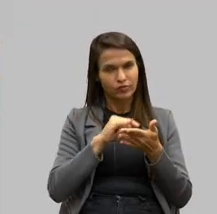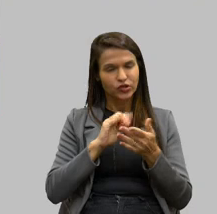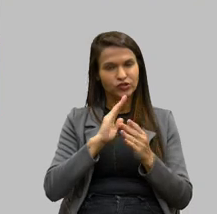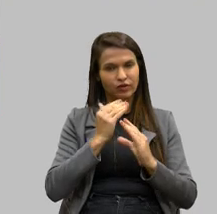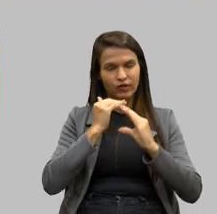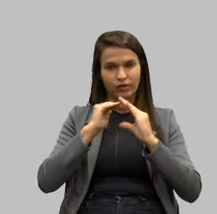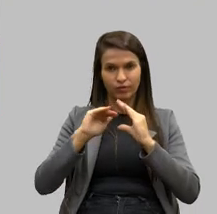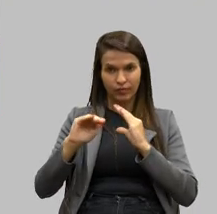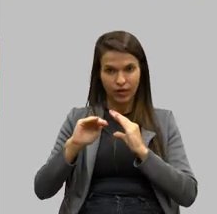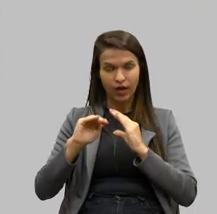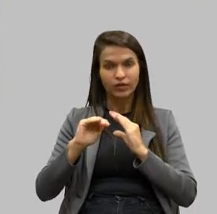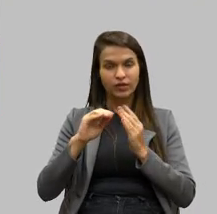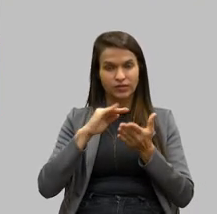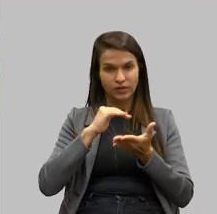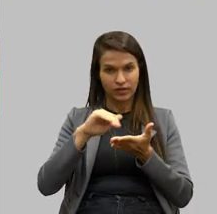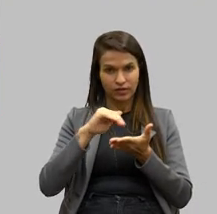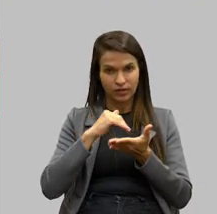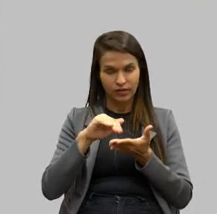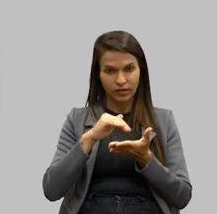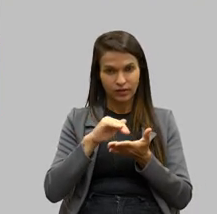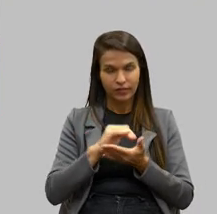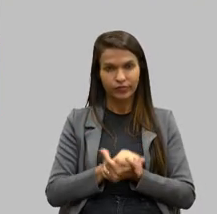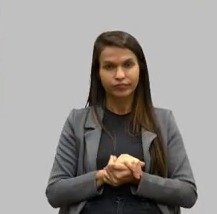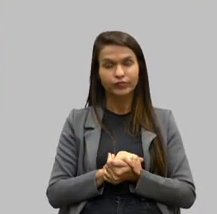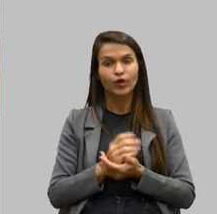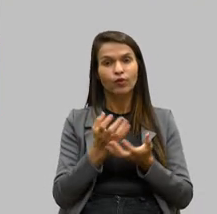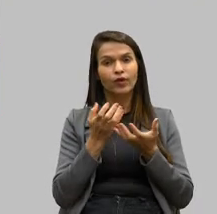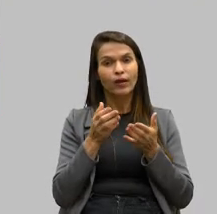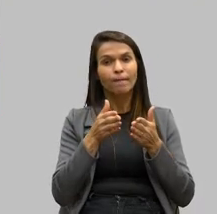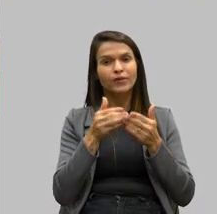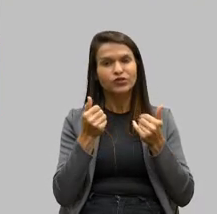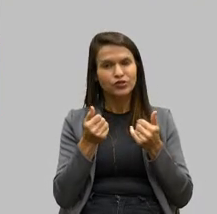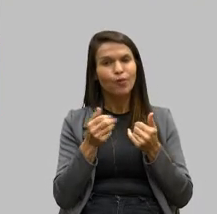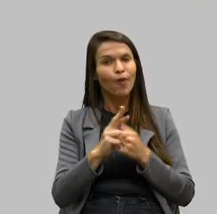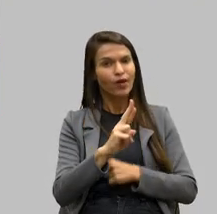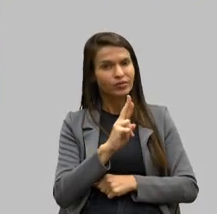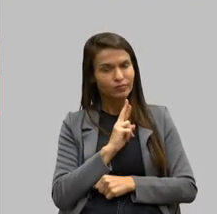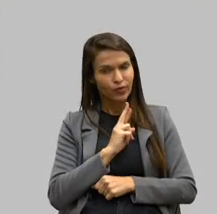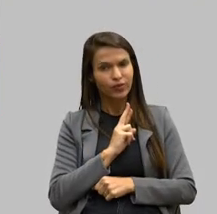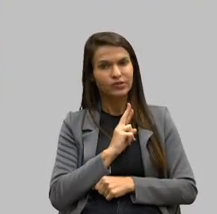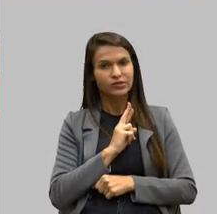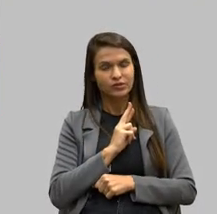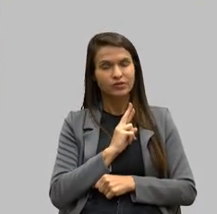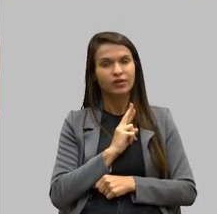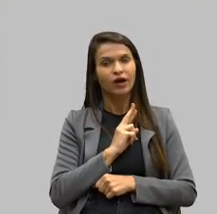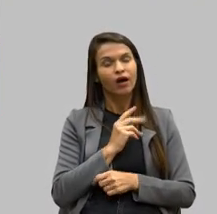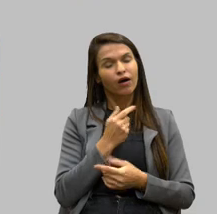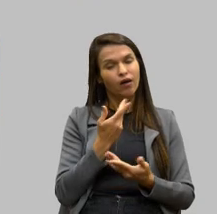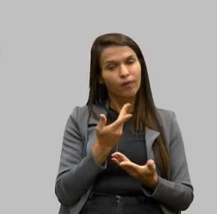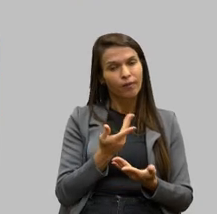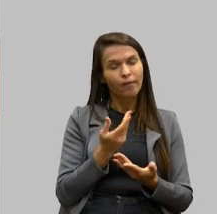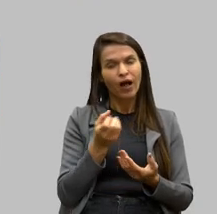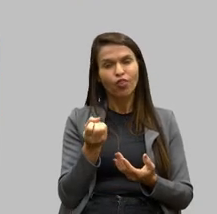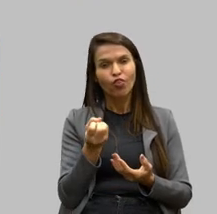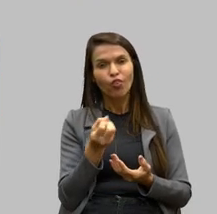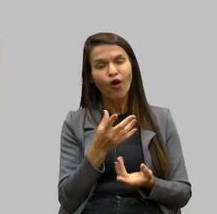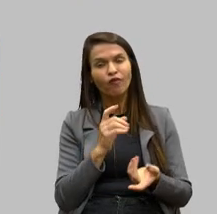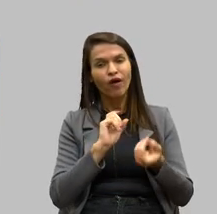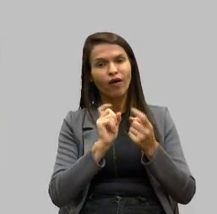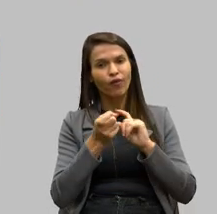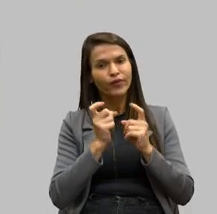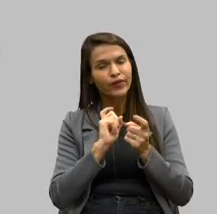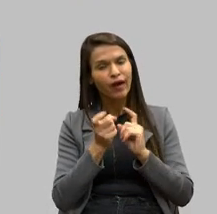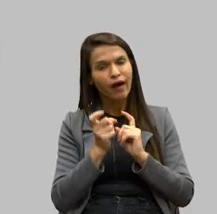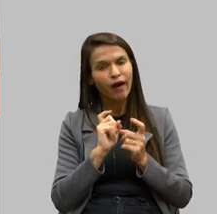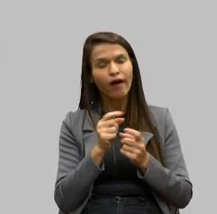encaminhado à secretaria, então, eu quero pedir uma devolutiva, que seja uma nova audiência ou que